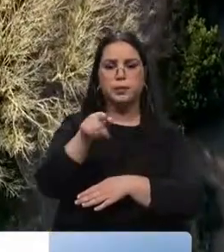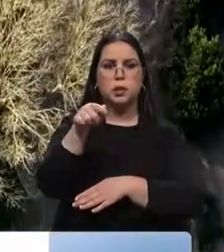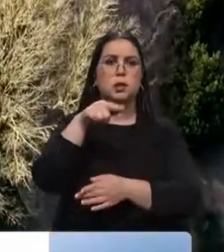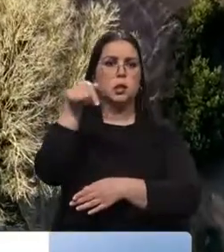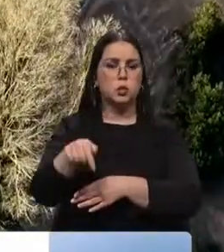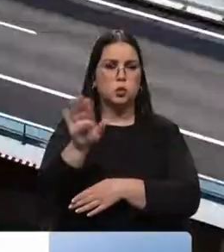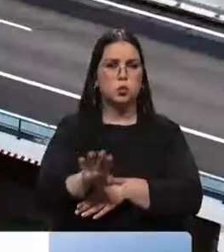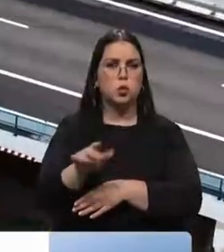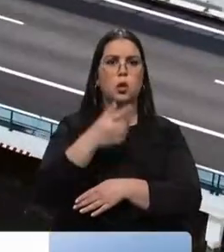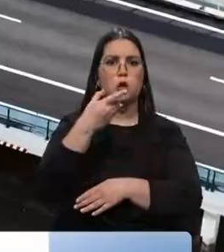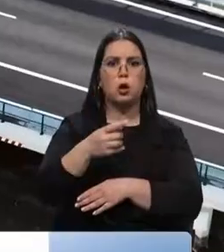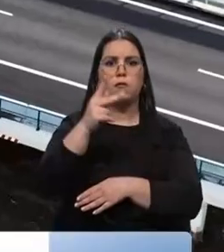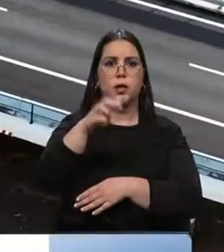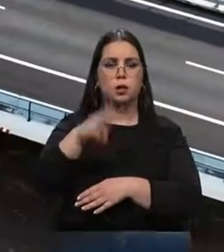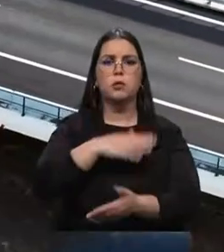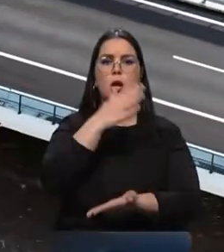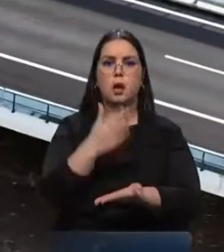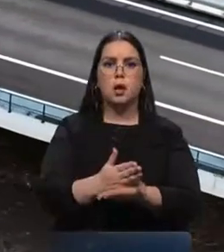conclusão definitiva desta obra.